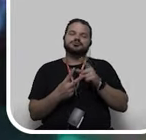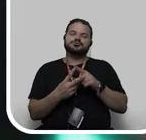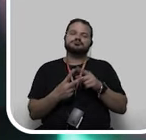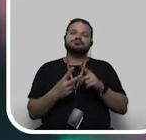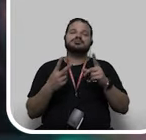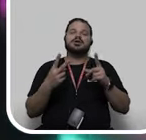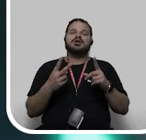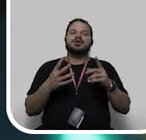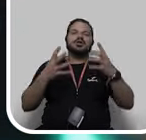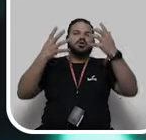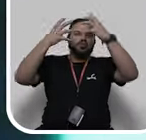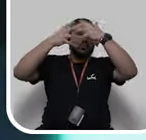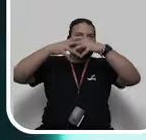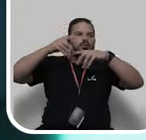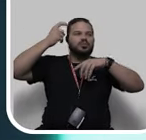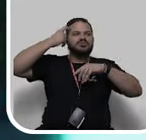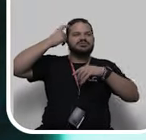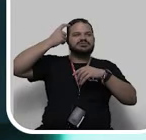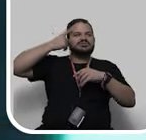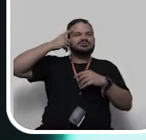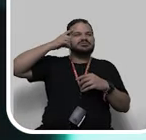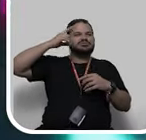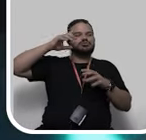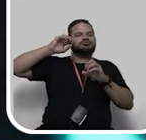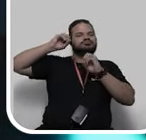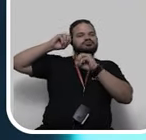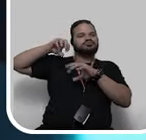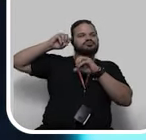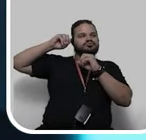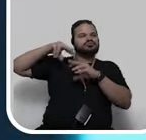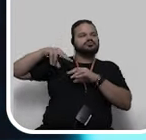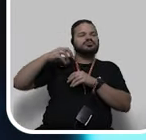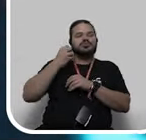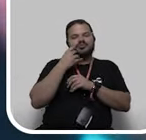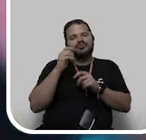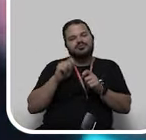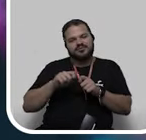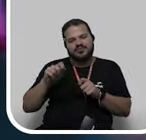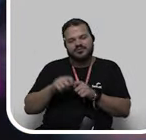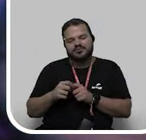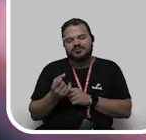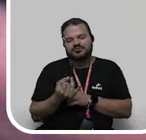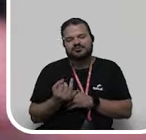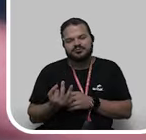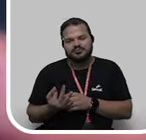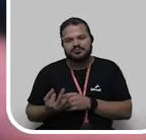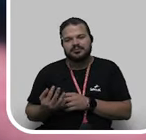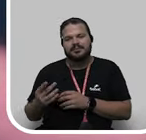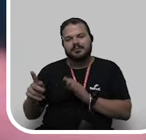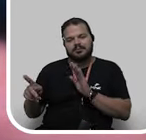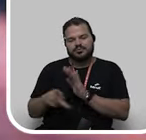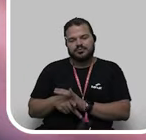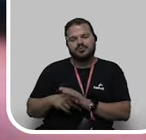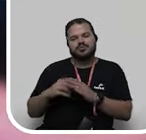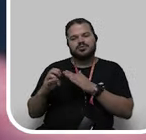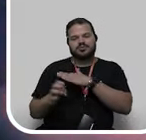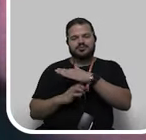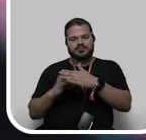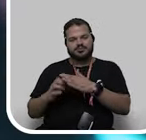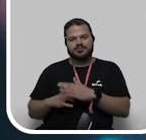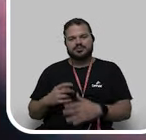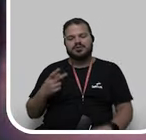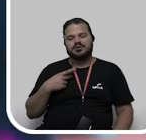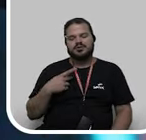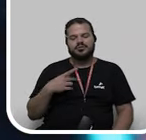só colaboradores. A gente faz muito na Ibris conscientização para empresas e são